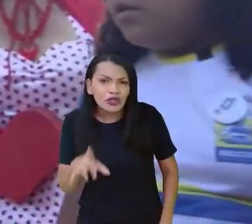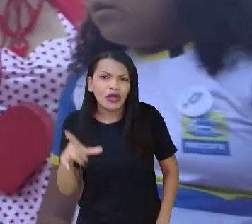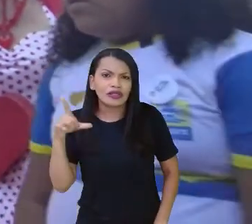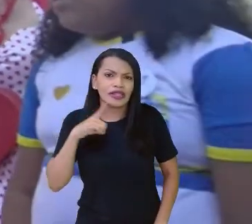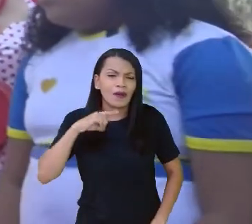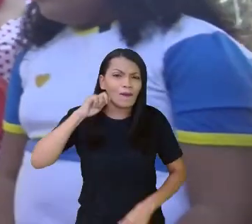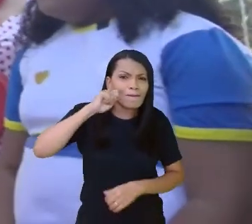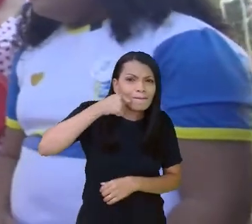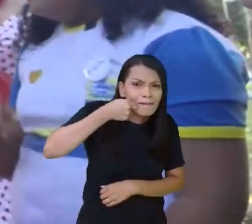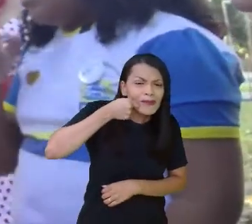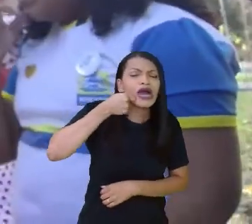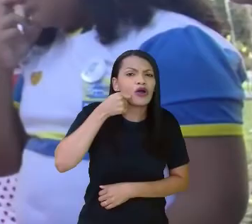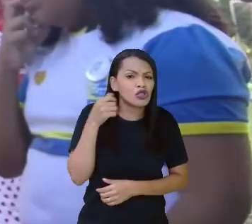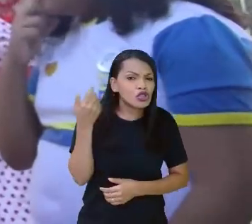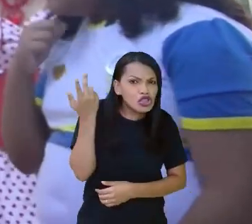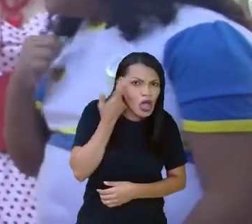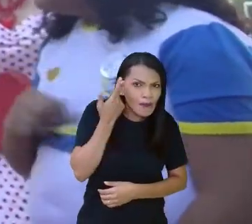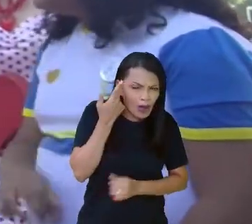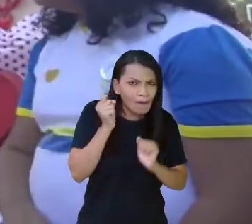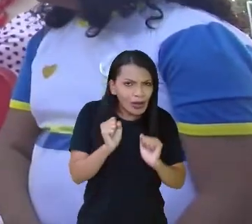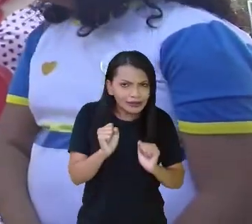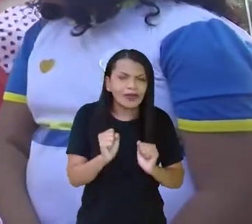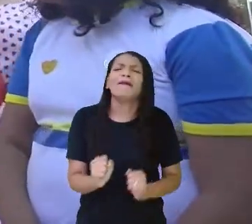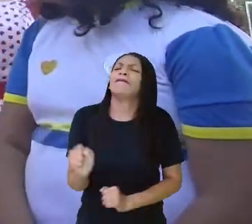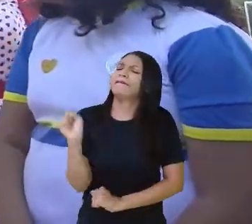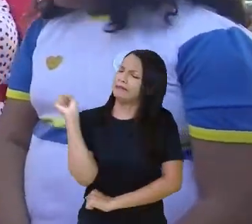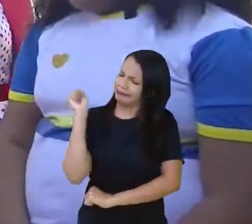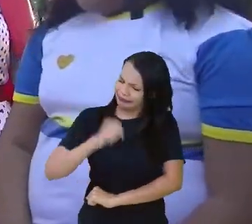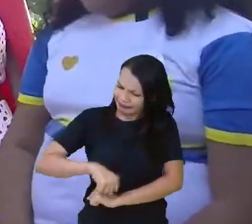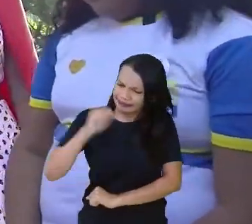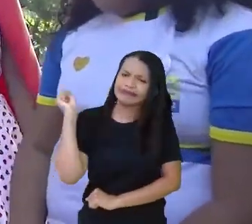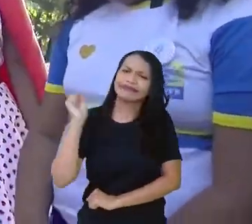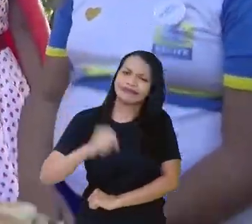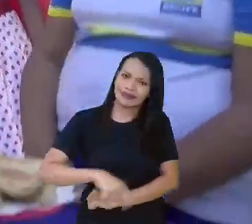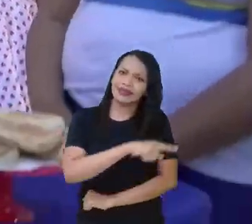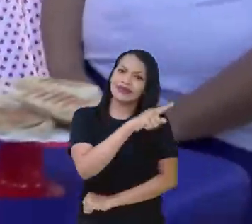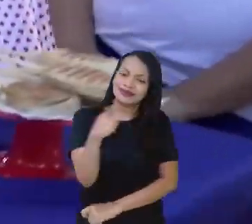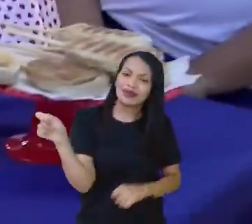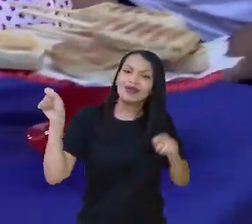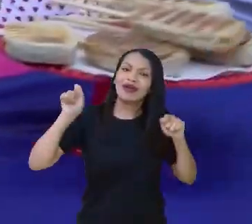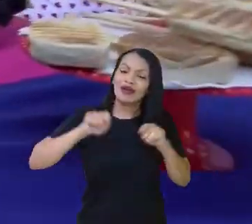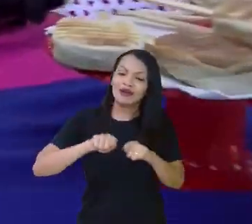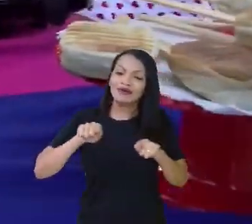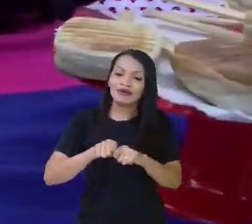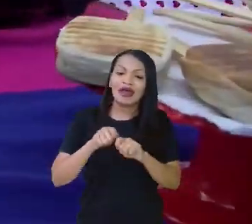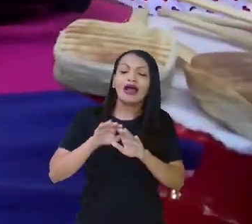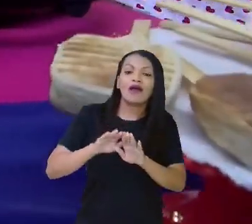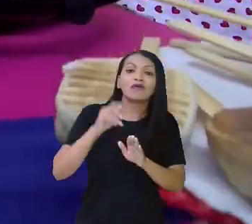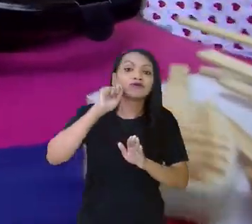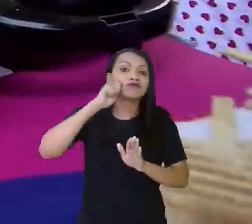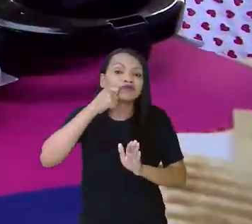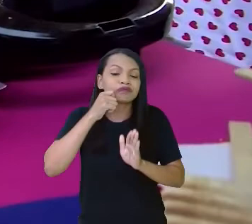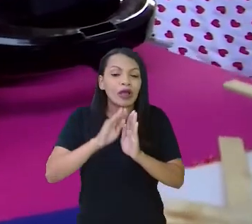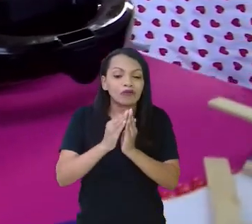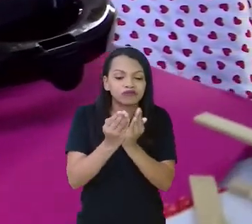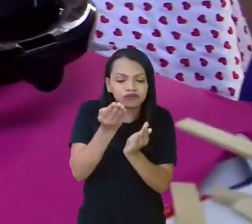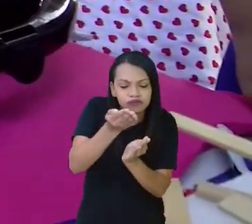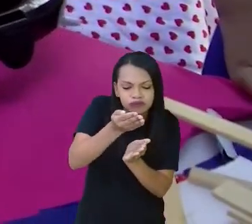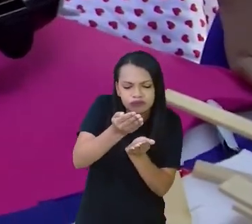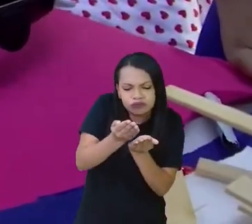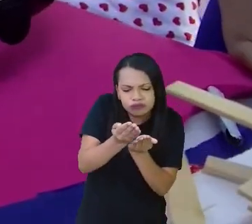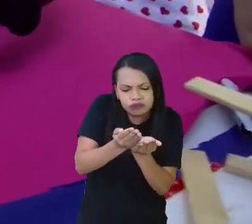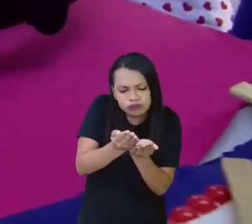na minha casa, pode? Lógico que pode! Você vai rechear esse pãozinho.